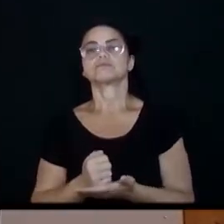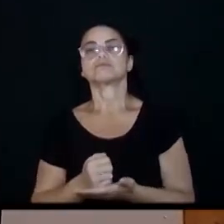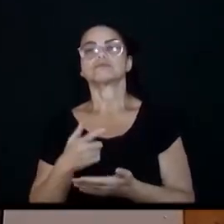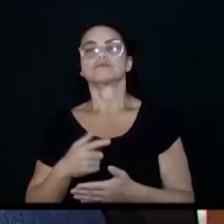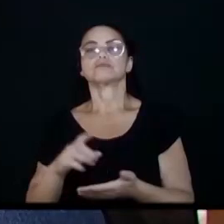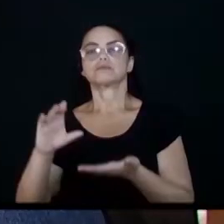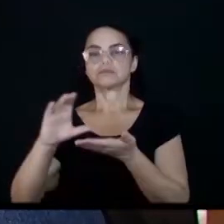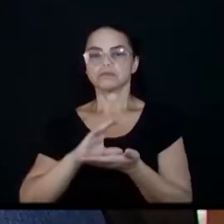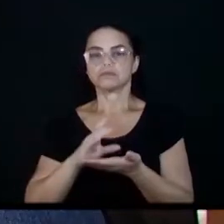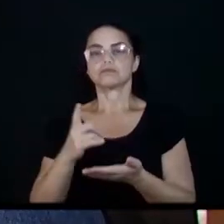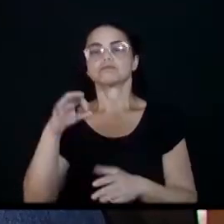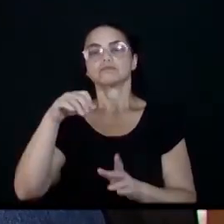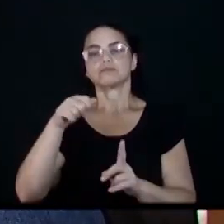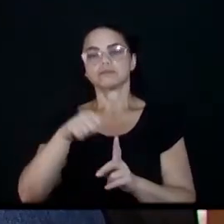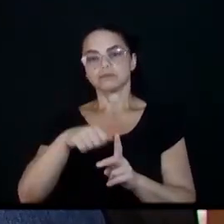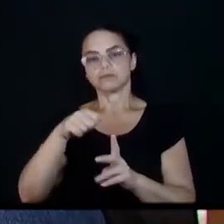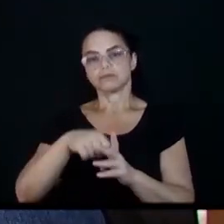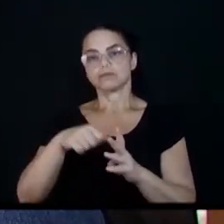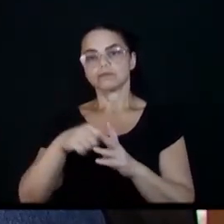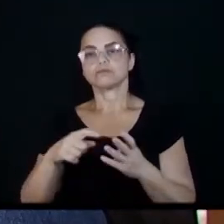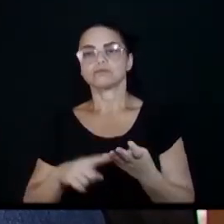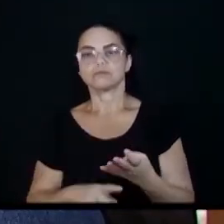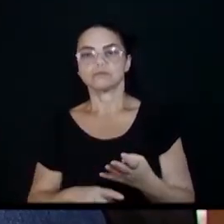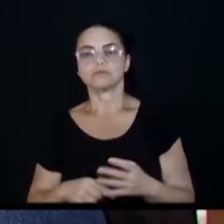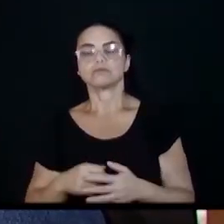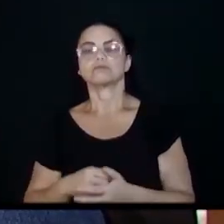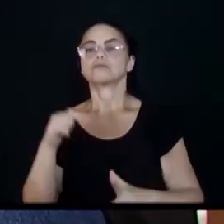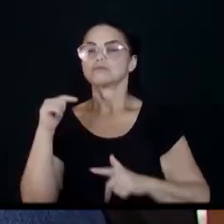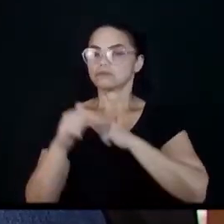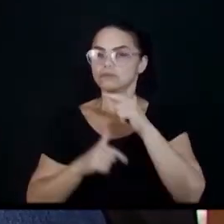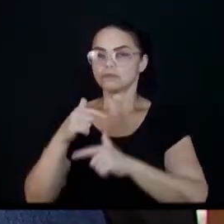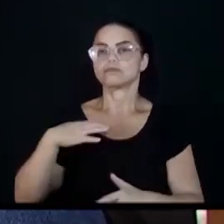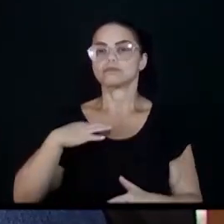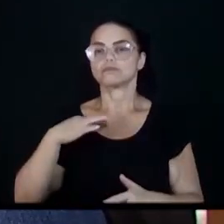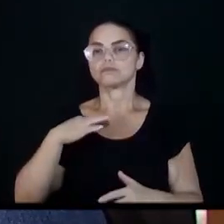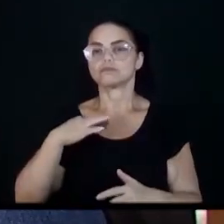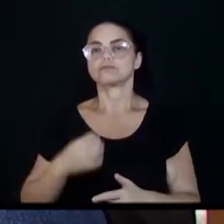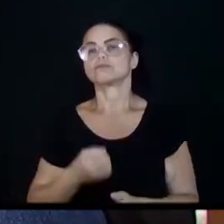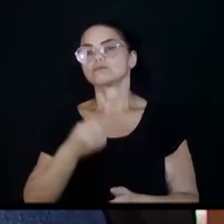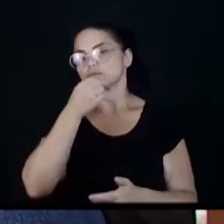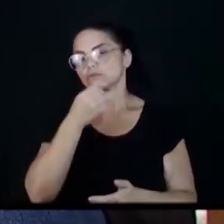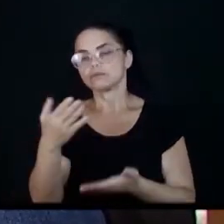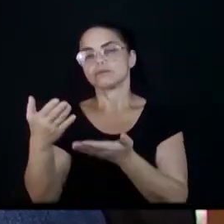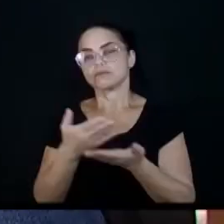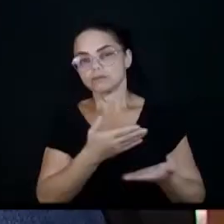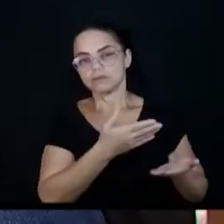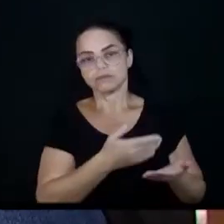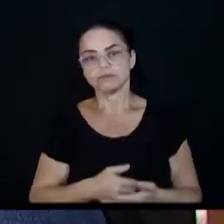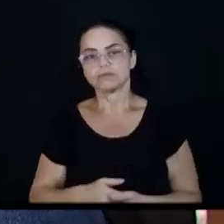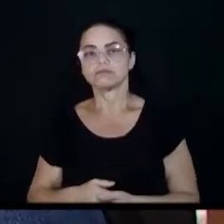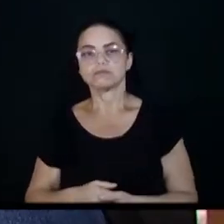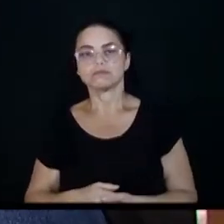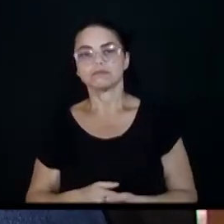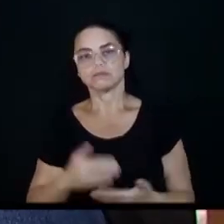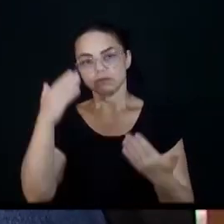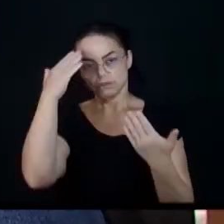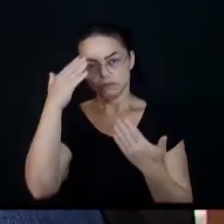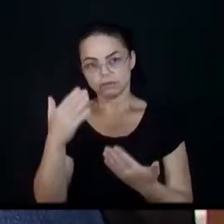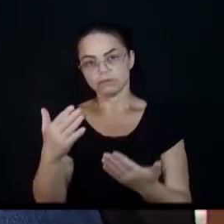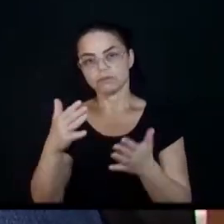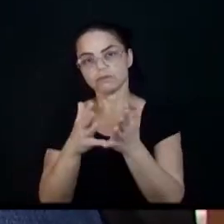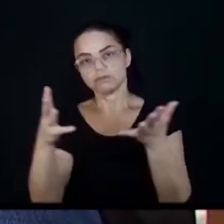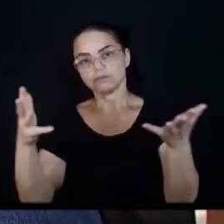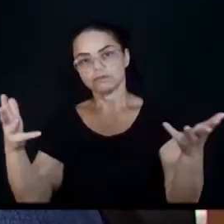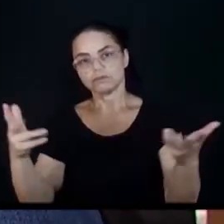mensal, seja com trabalho voluntário, ela é muito bem-vinda. Muito bem, maravilha. É